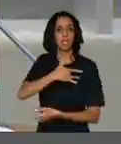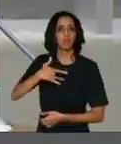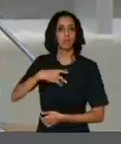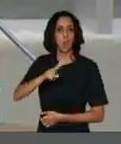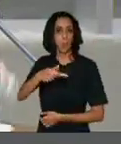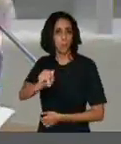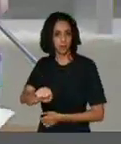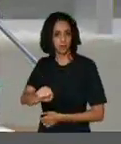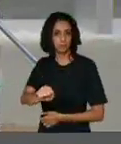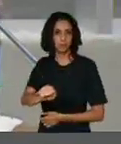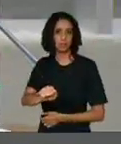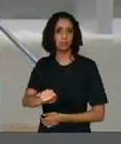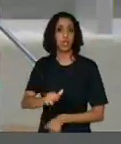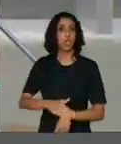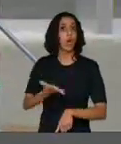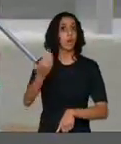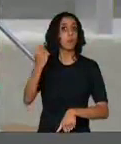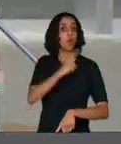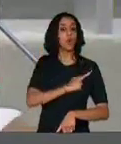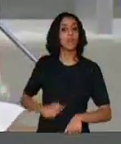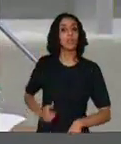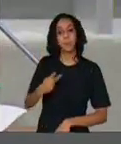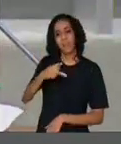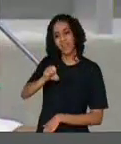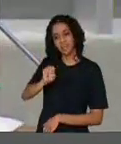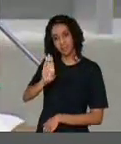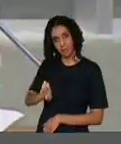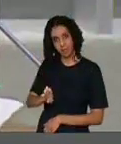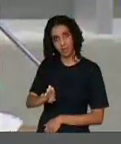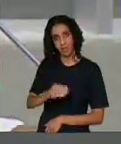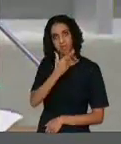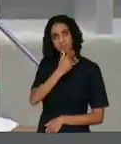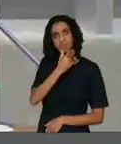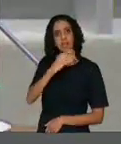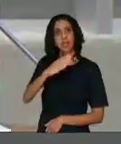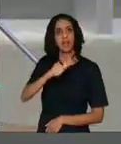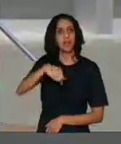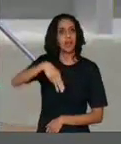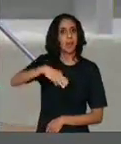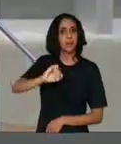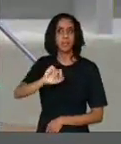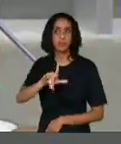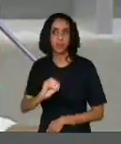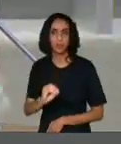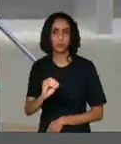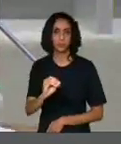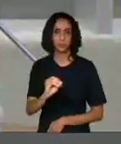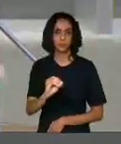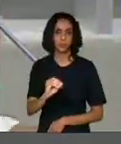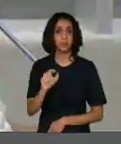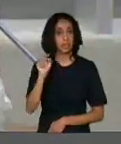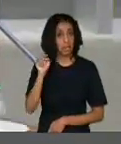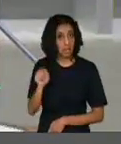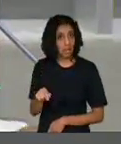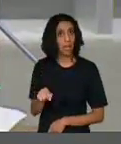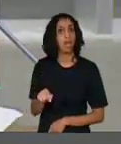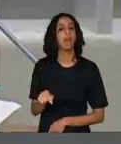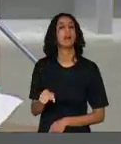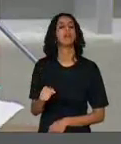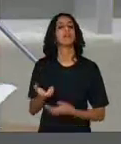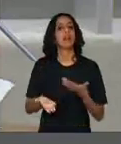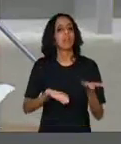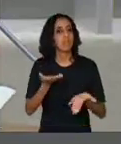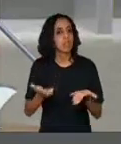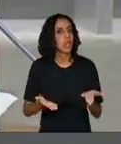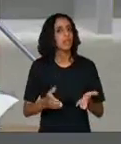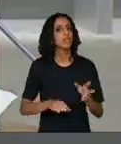atendimento construída no governo do PSB de Camilo Capiberibe e que atende regiamente